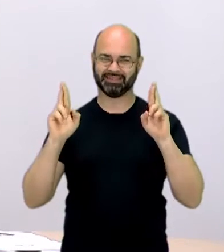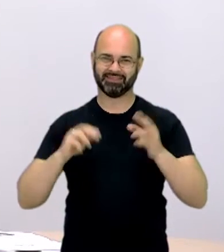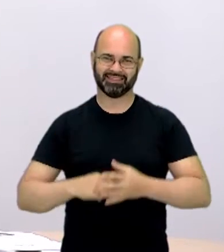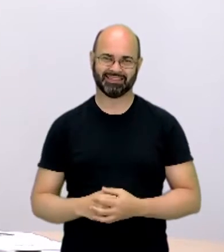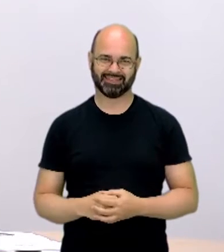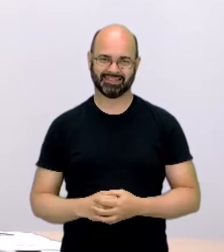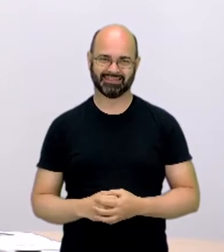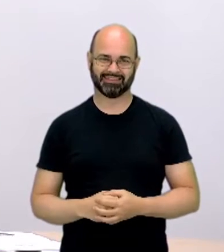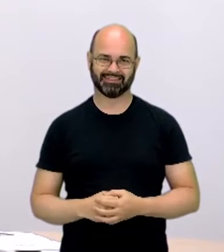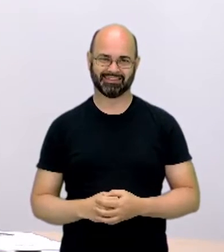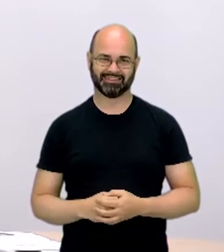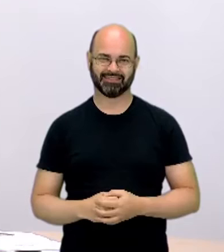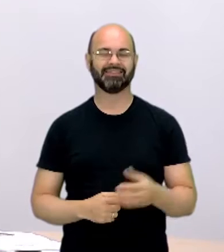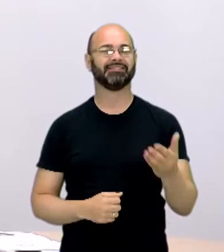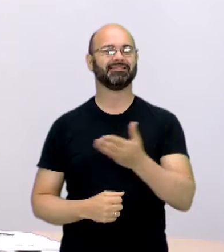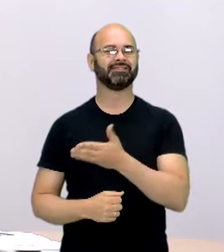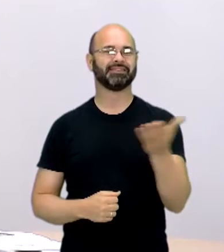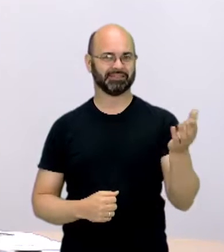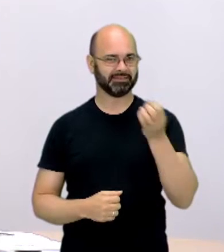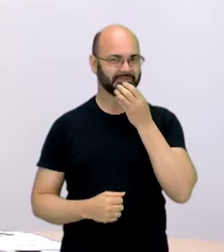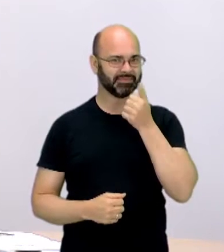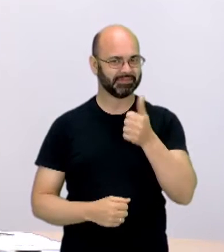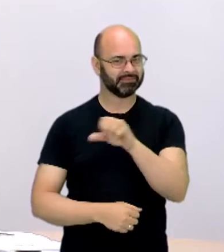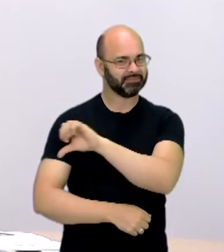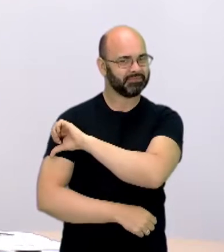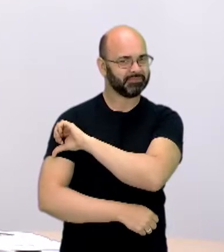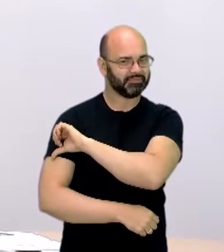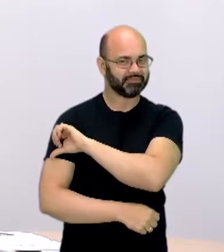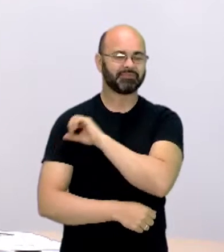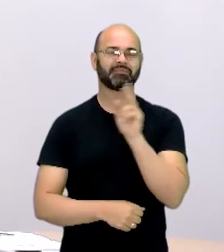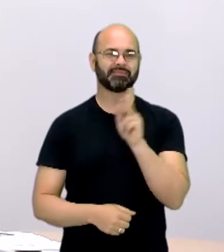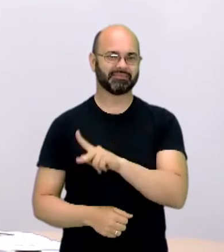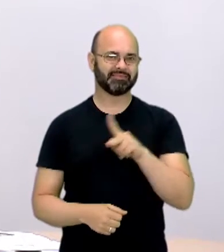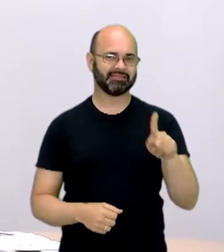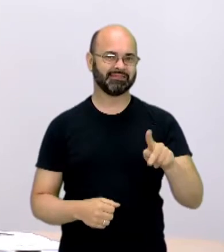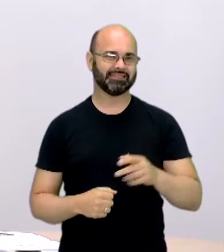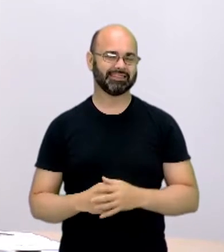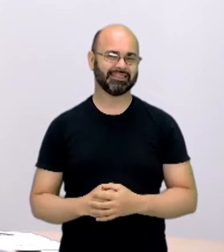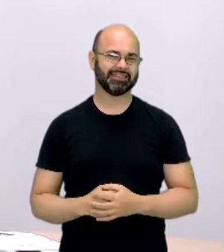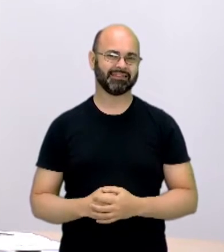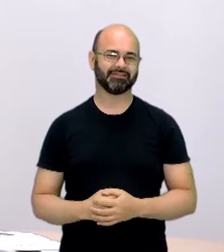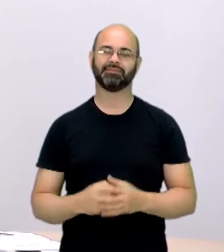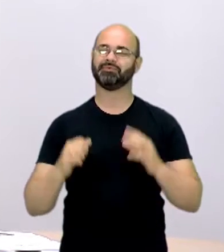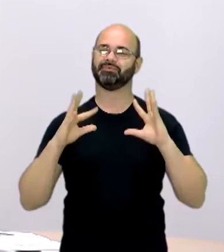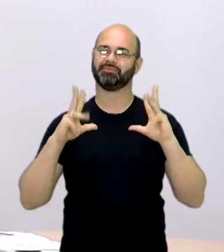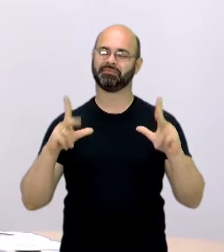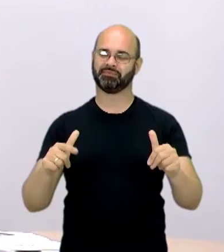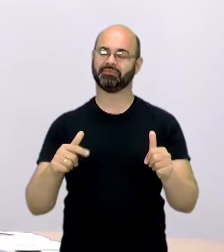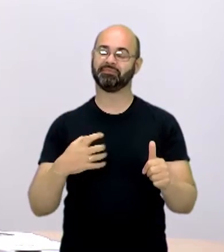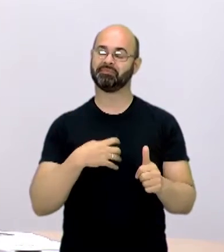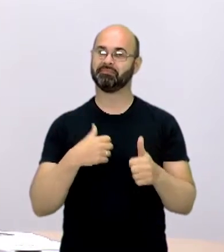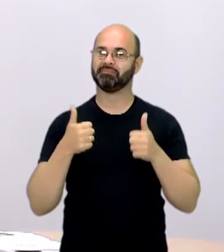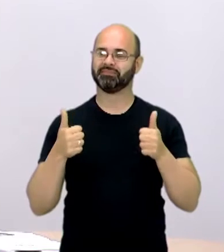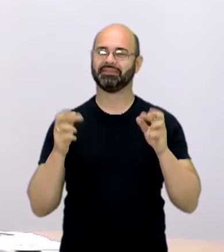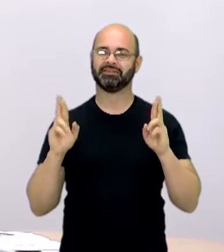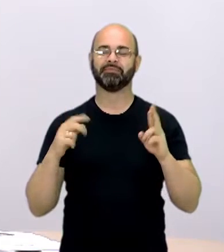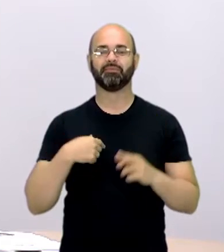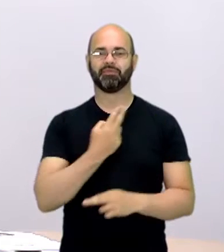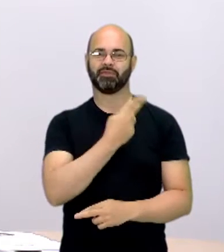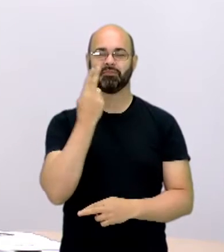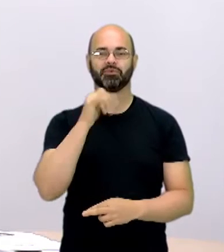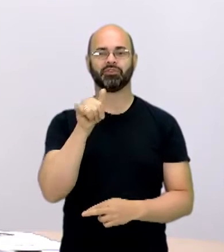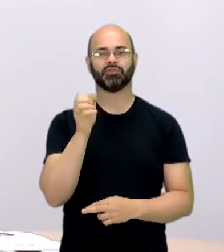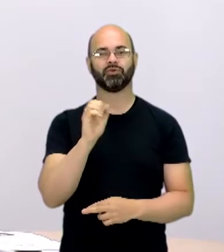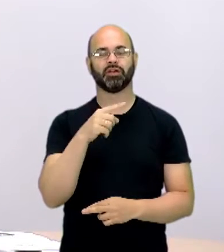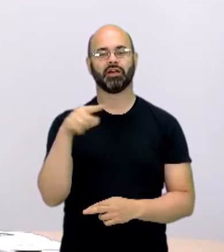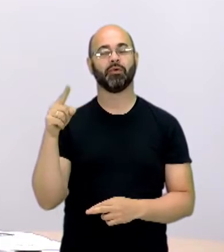como é que vocês estão, estudantes do nono ano, professores também? Espero que todos estejam muito bem. My name is João and